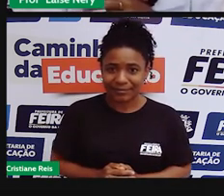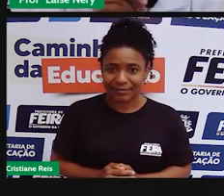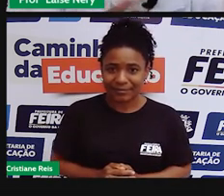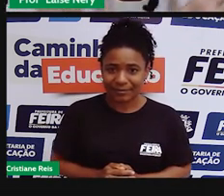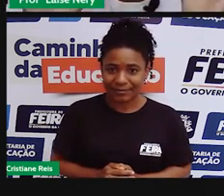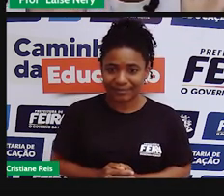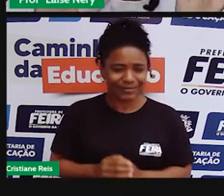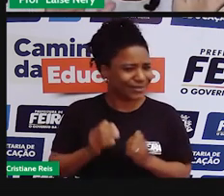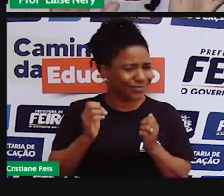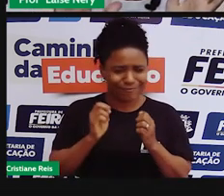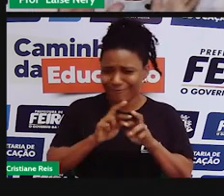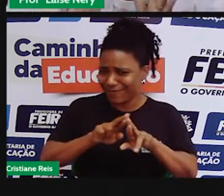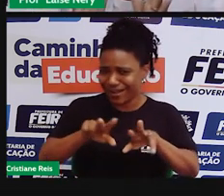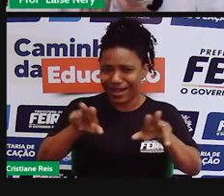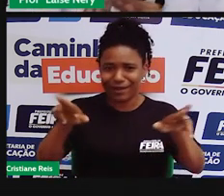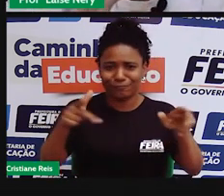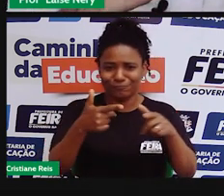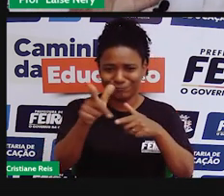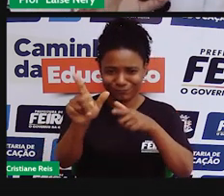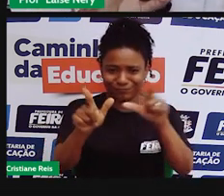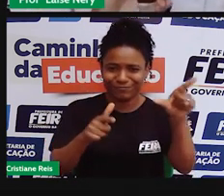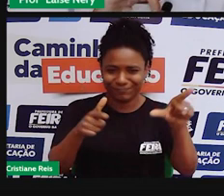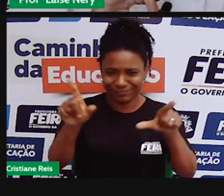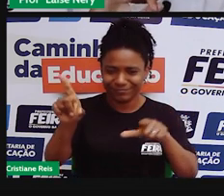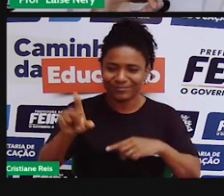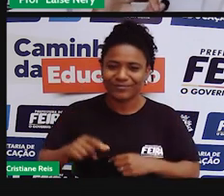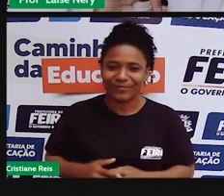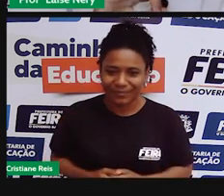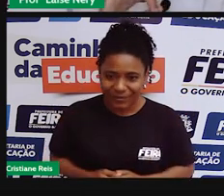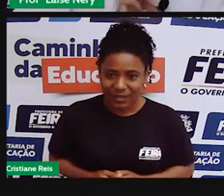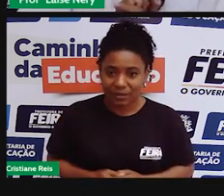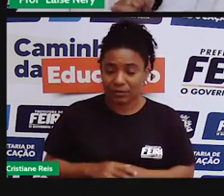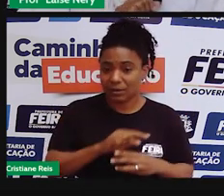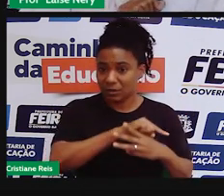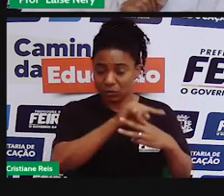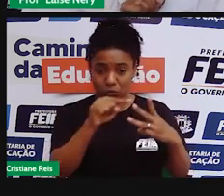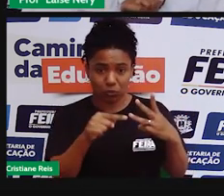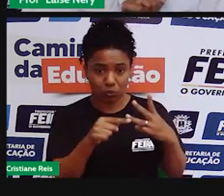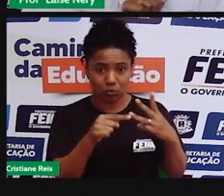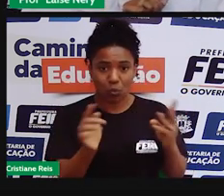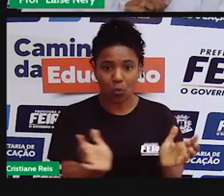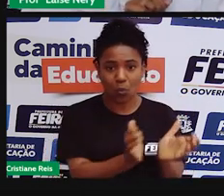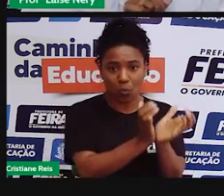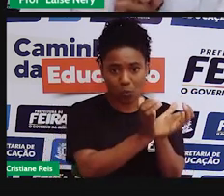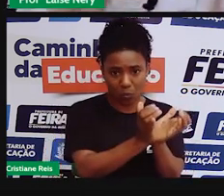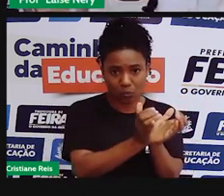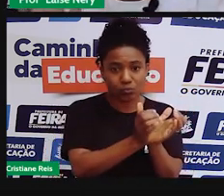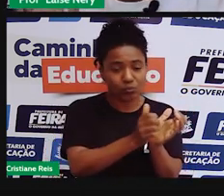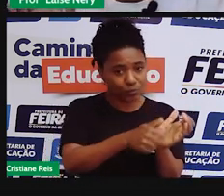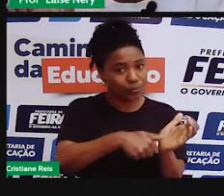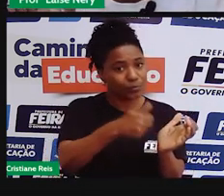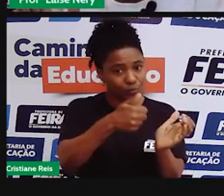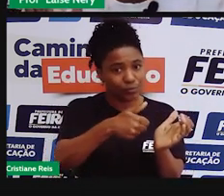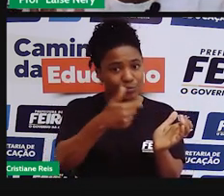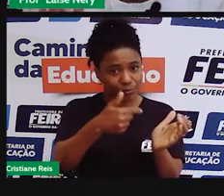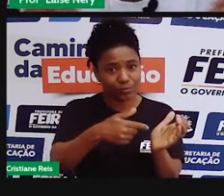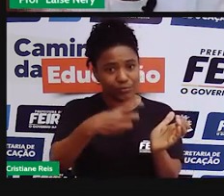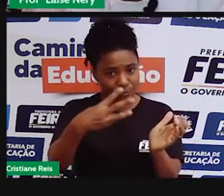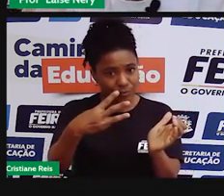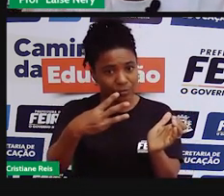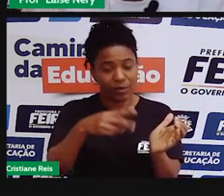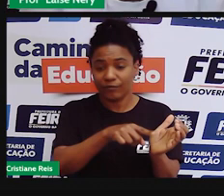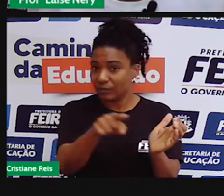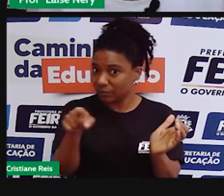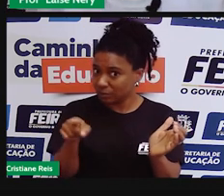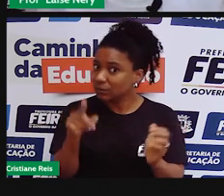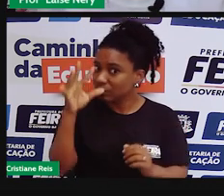e é assim sucessivamente então só existem essas três conjugações e vocês precisam saber disso